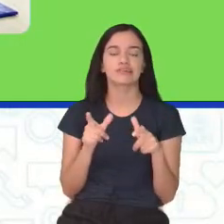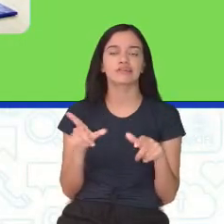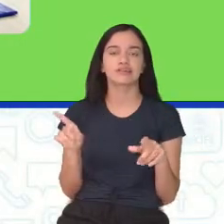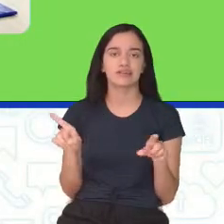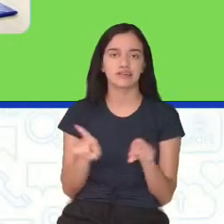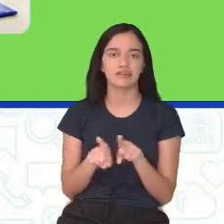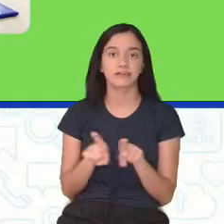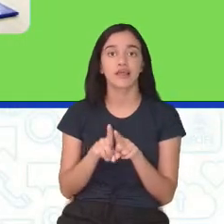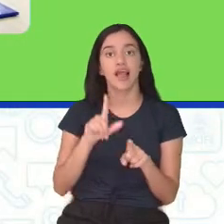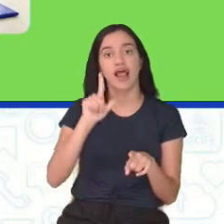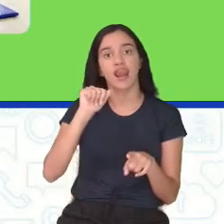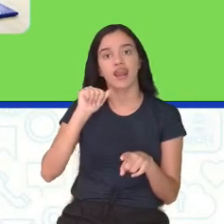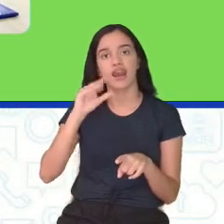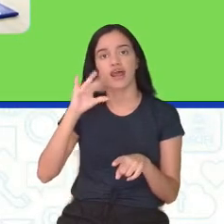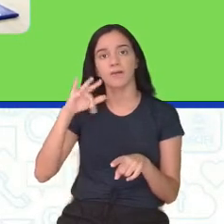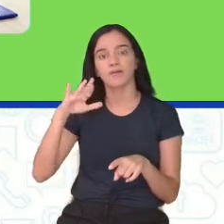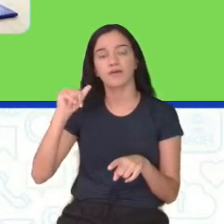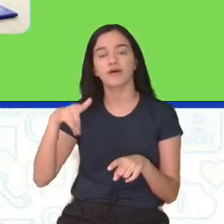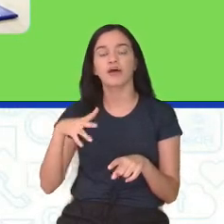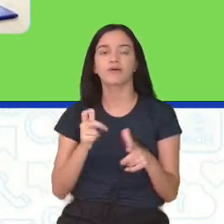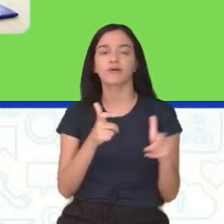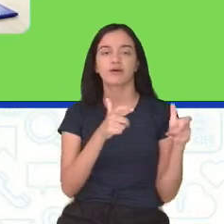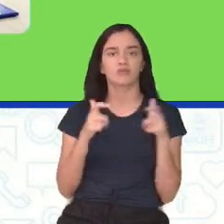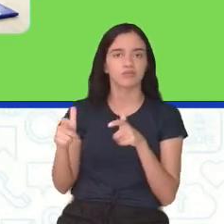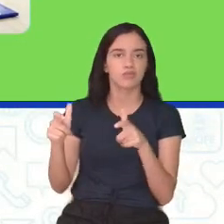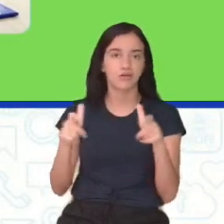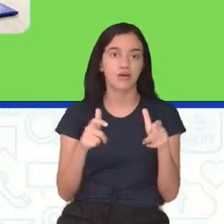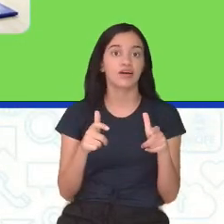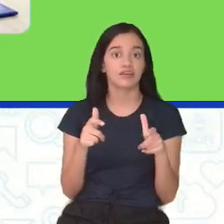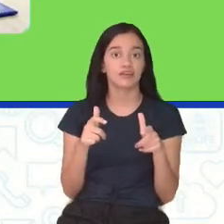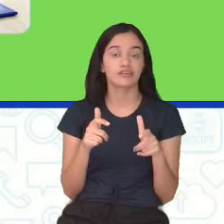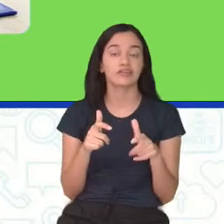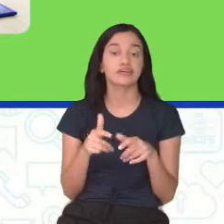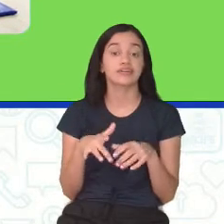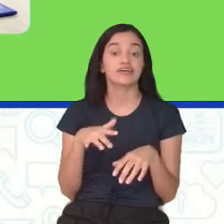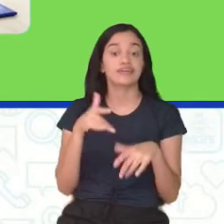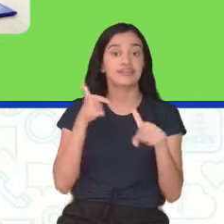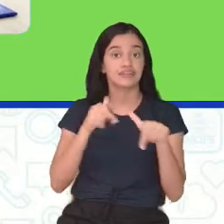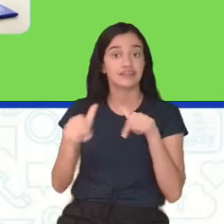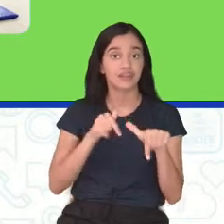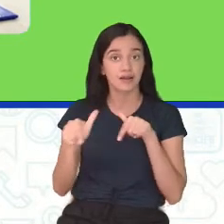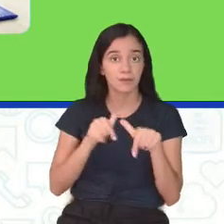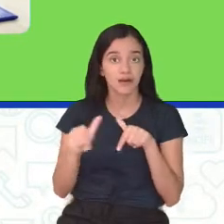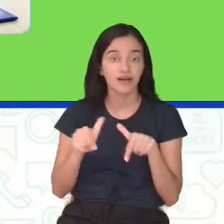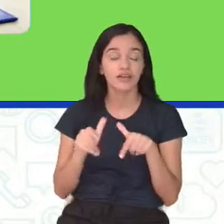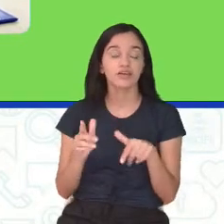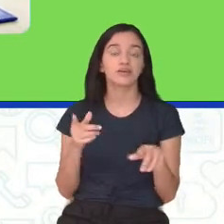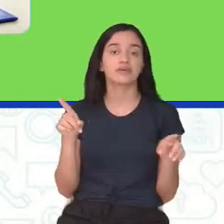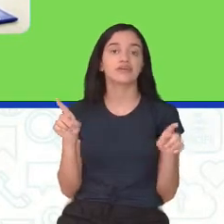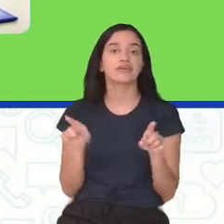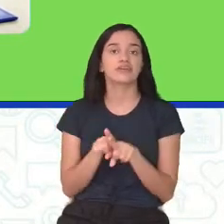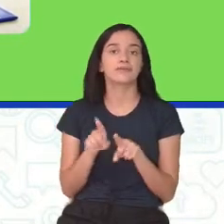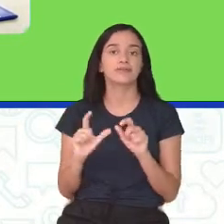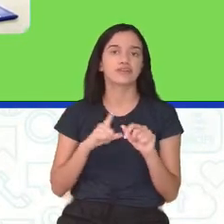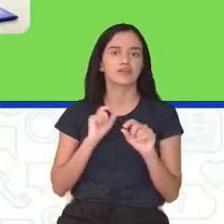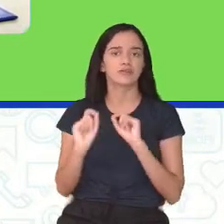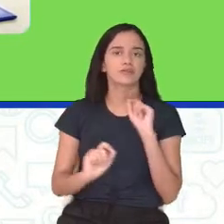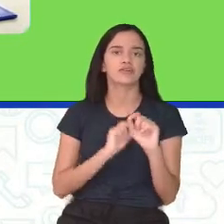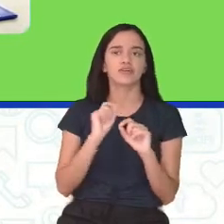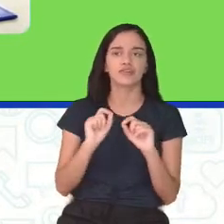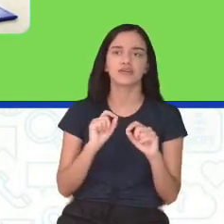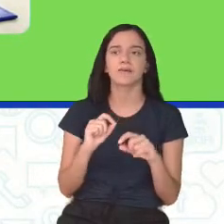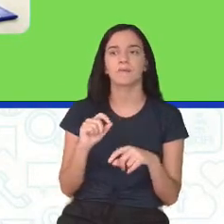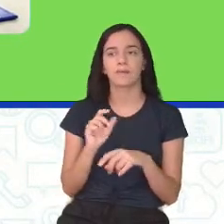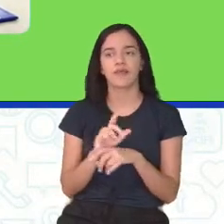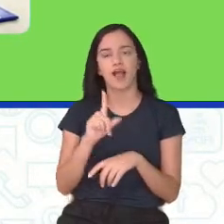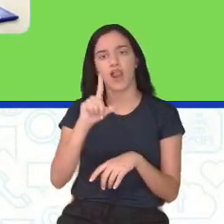A laboral que está aí ligada com o ambiente de trabalho, a localizada que tem um aspecto mais voltado